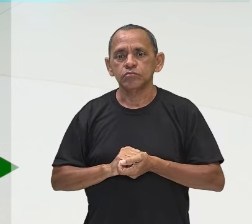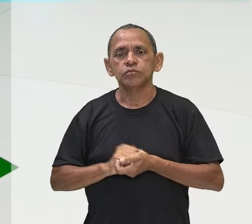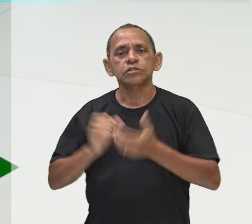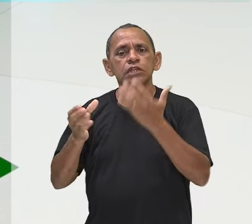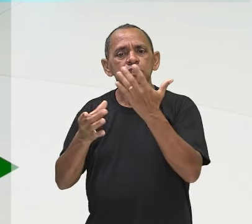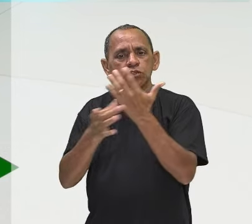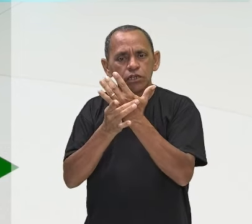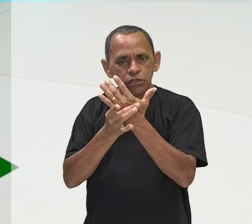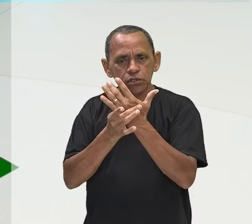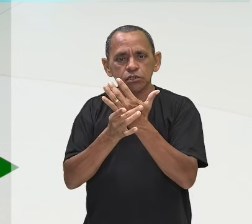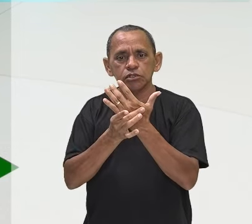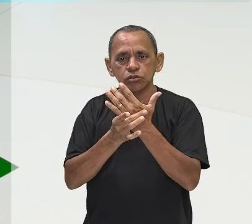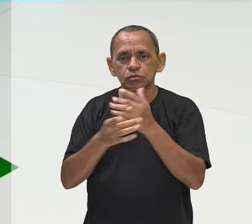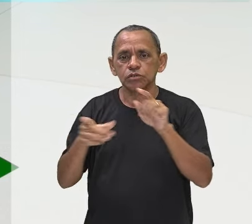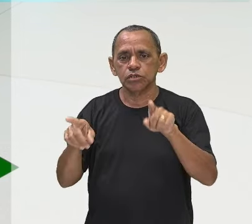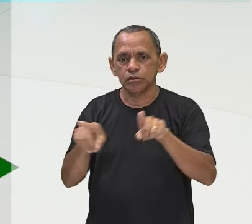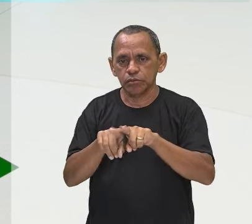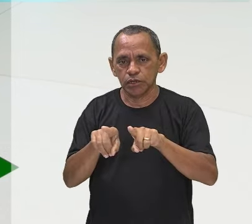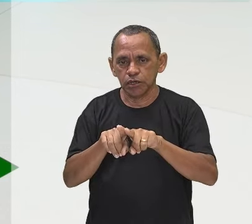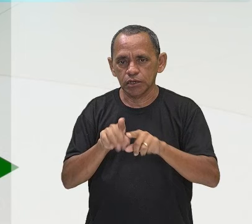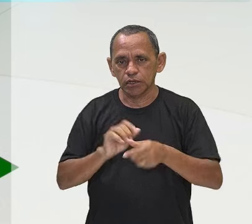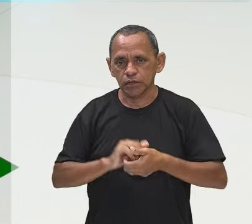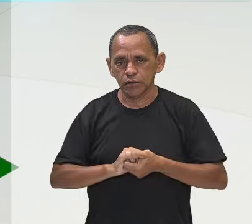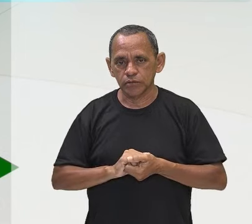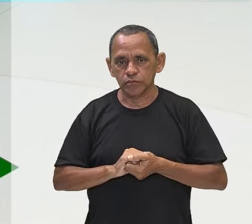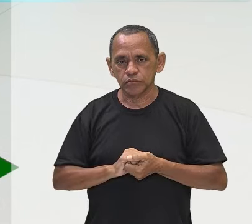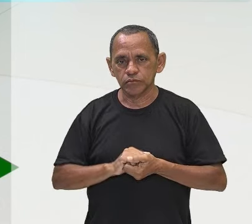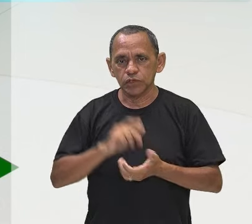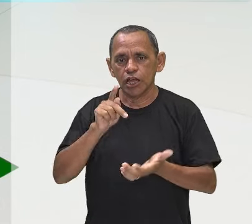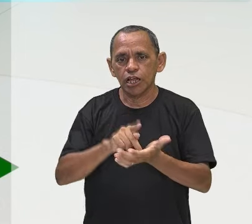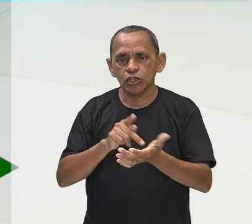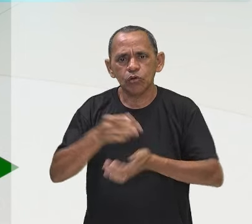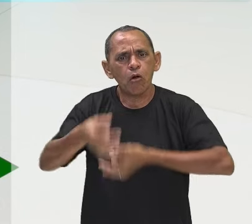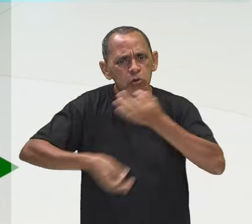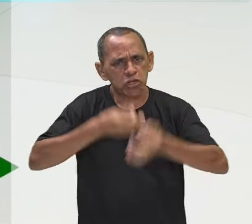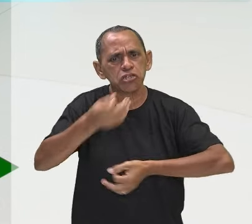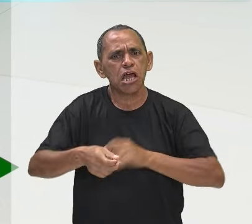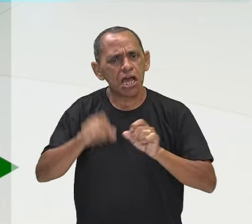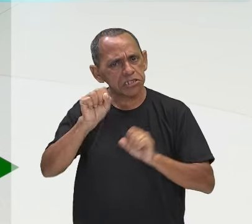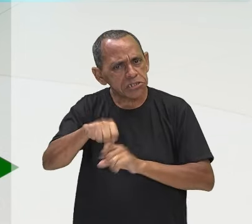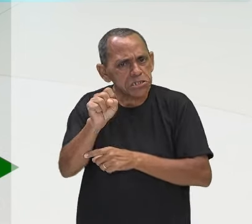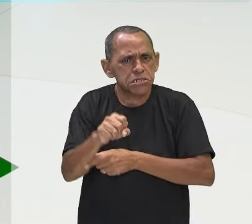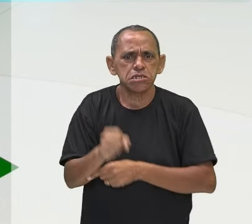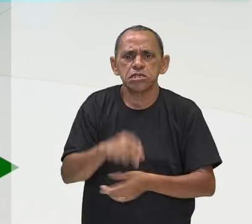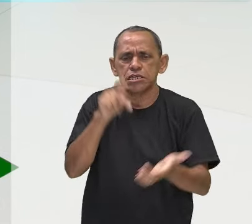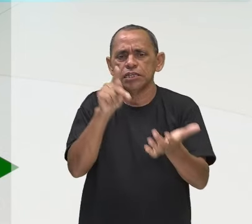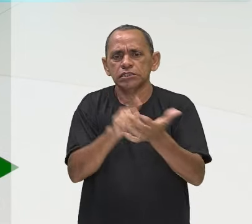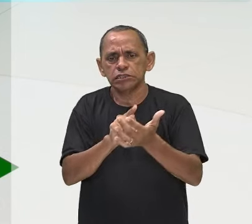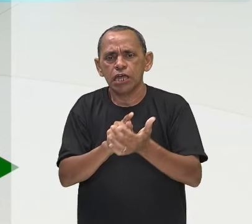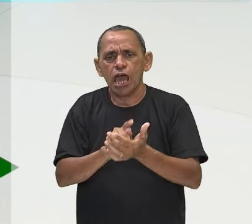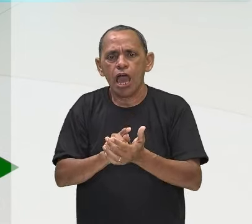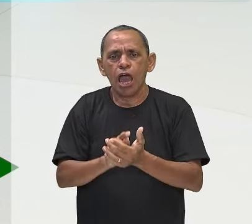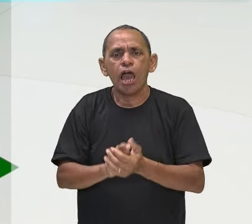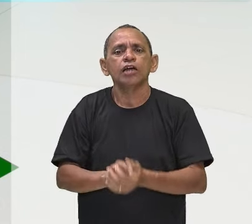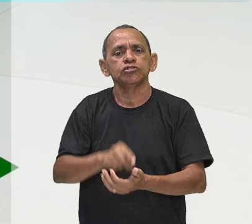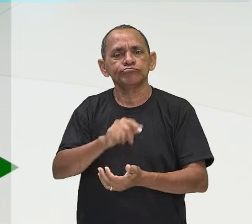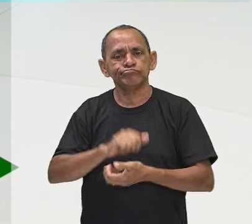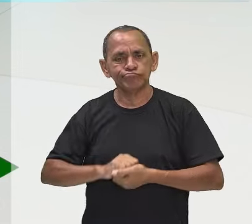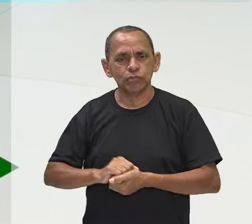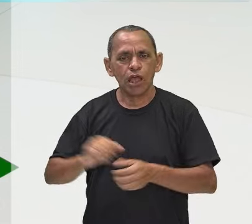primeiro surge o realismo vindo assim, olha, vamos criticar a realidade, vamos acabar com tudo, a gente vai mostrar o podre